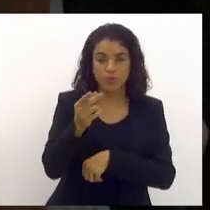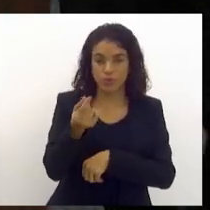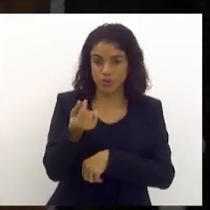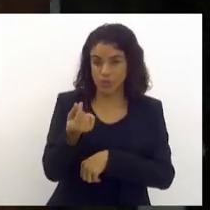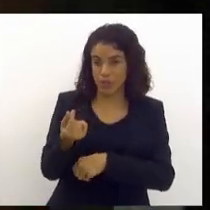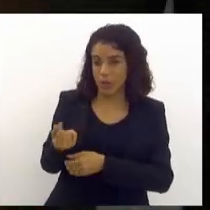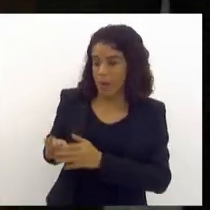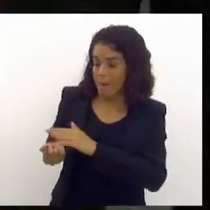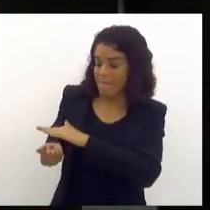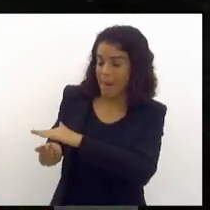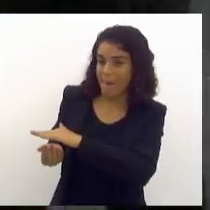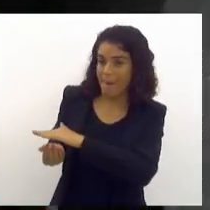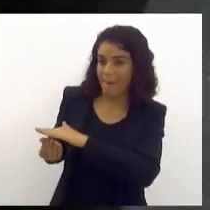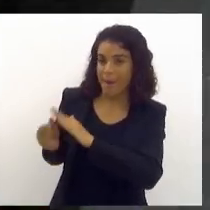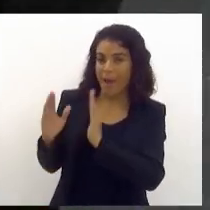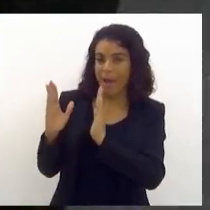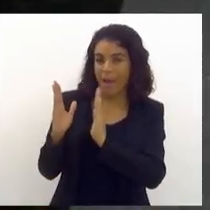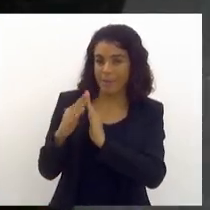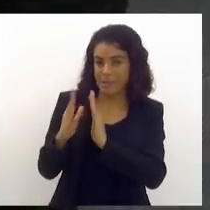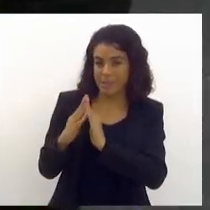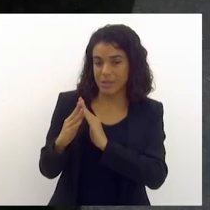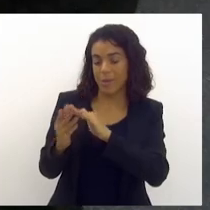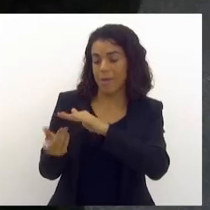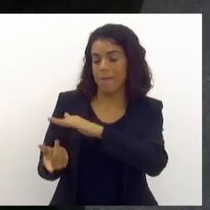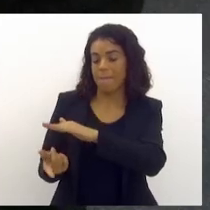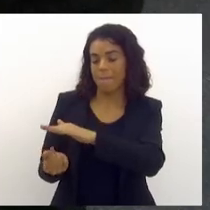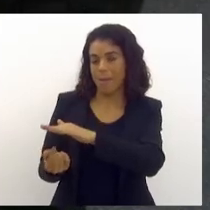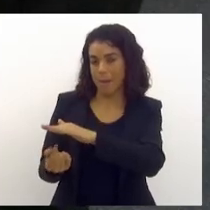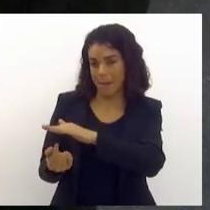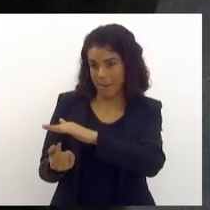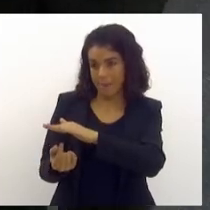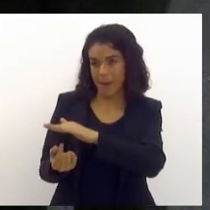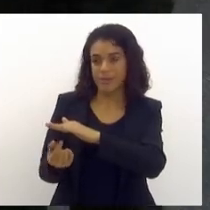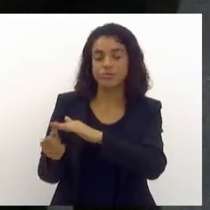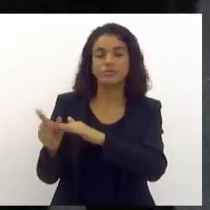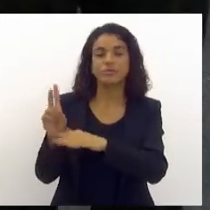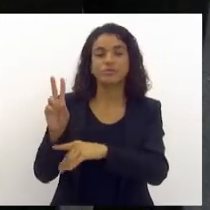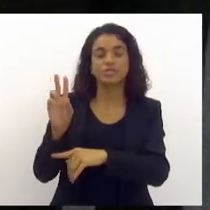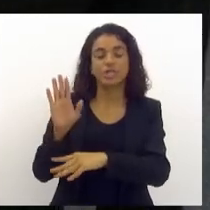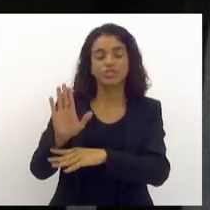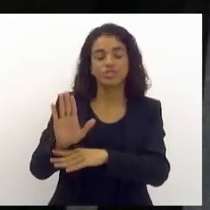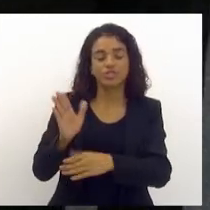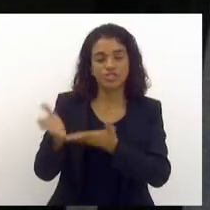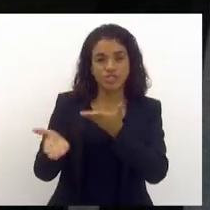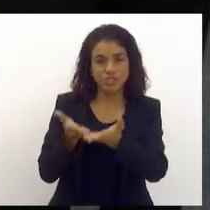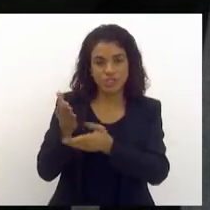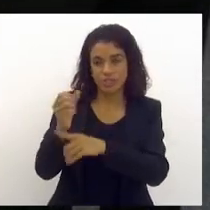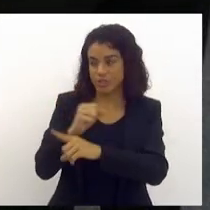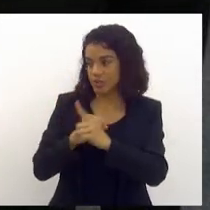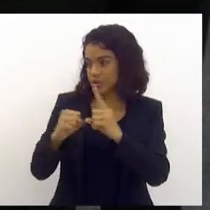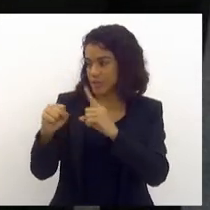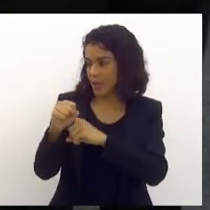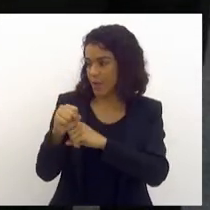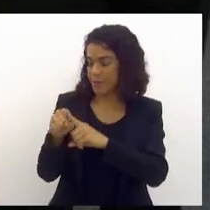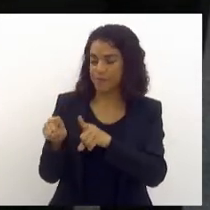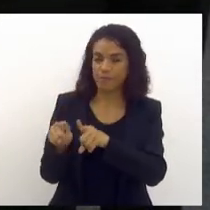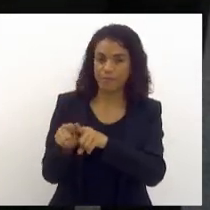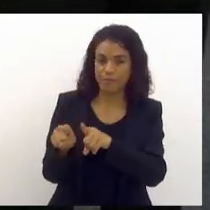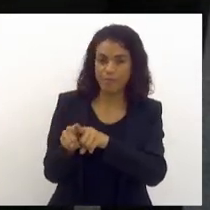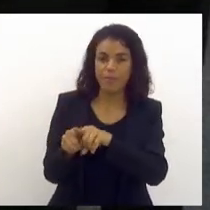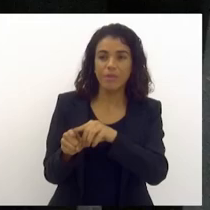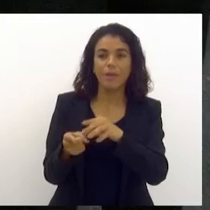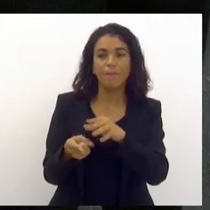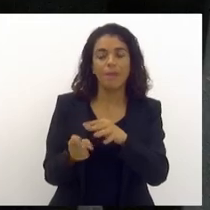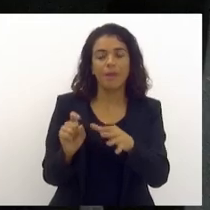déficit habitacional, o fundo de assistência social, que é tão importante para garantir a cidadania